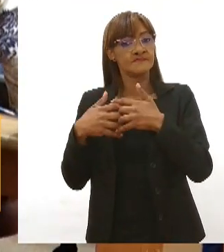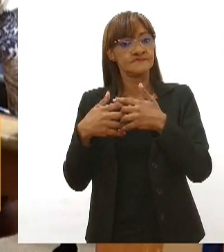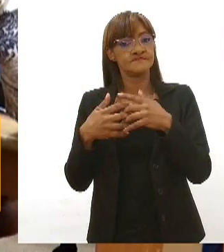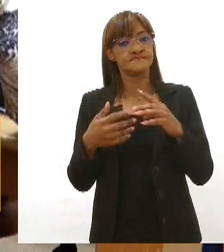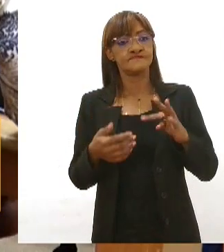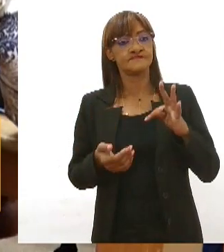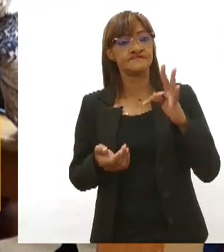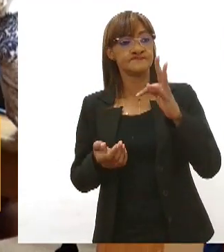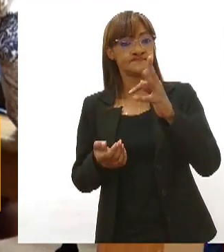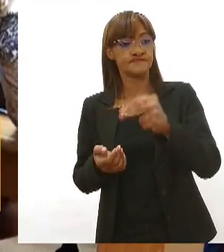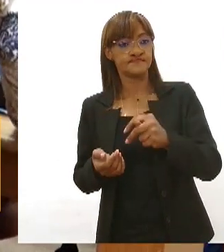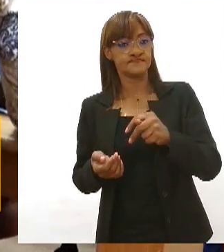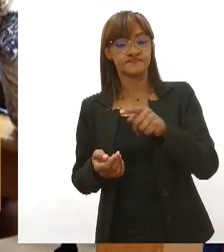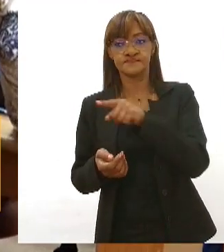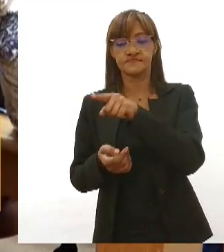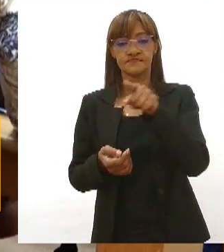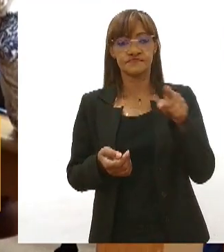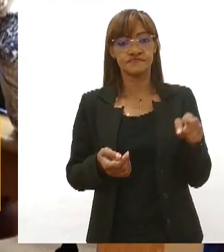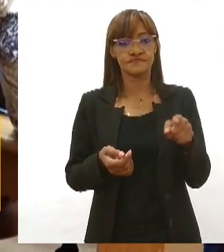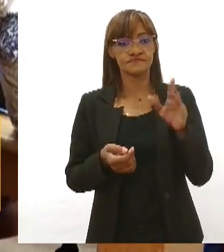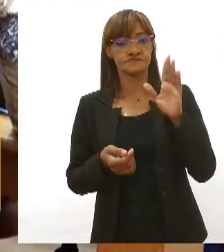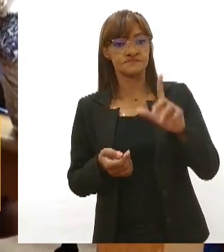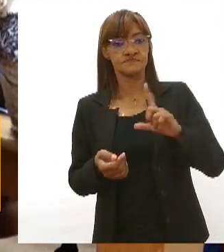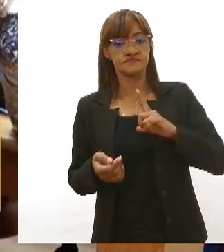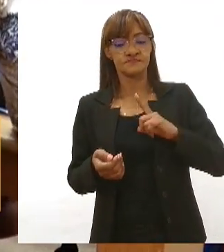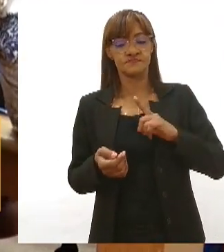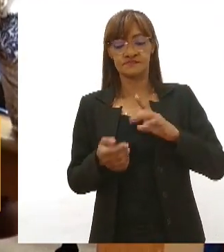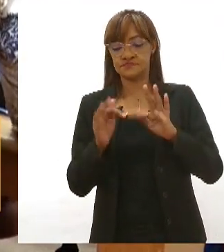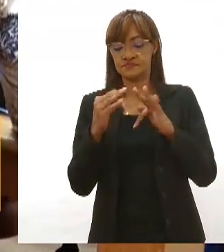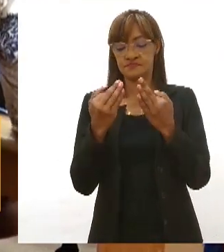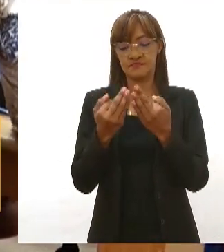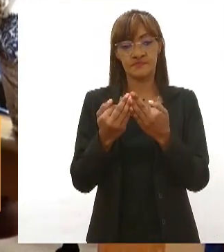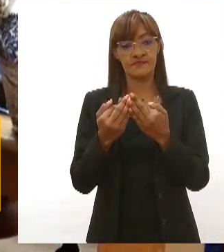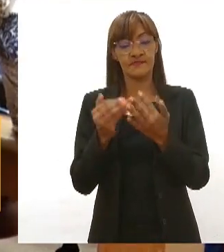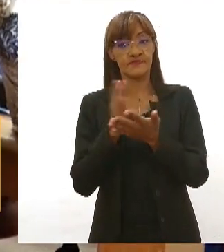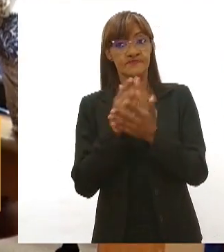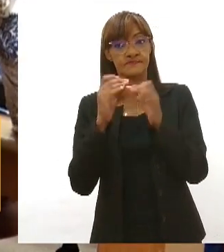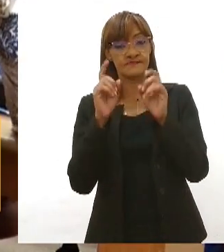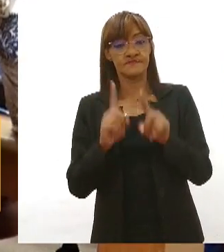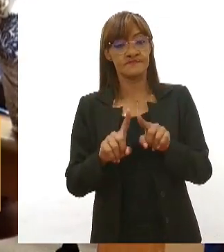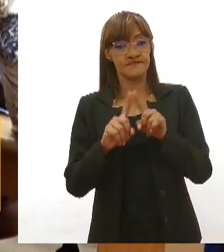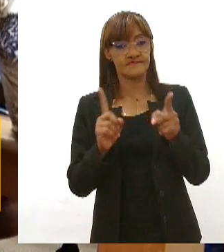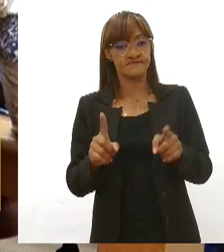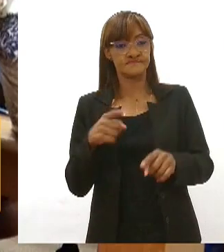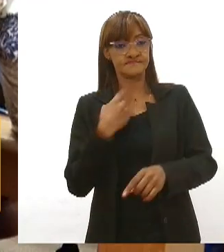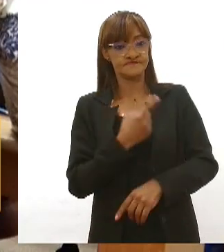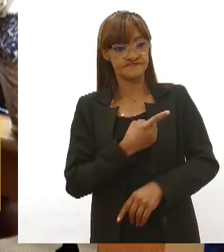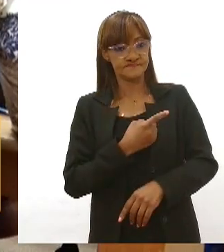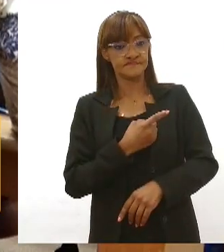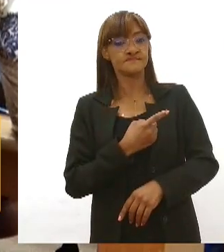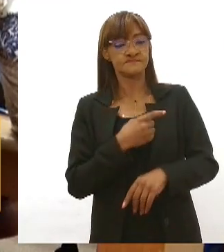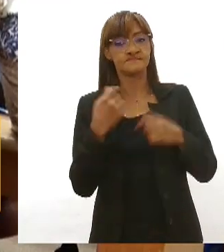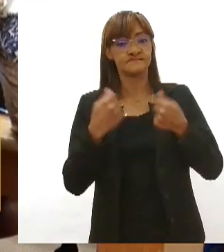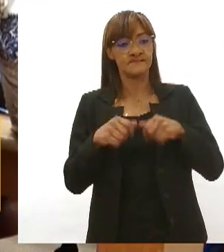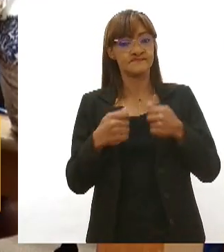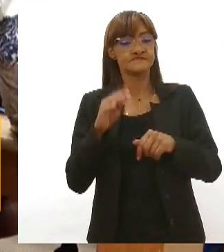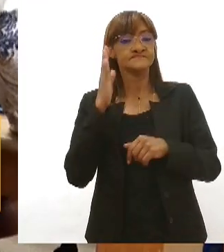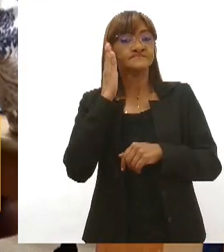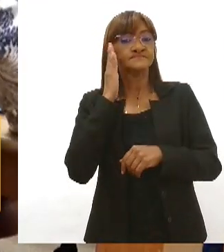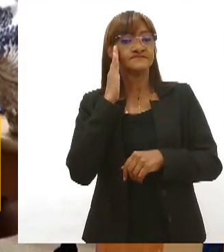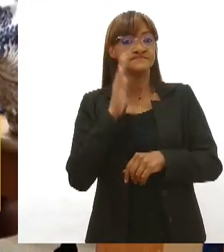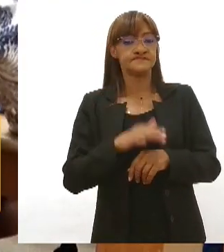que é afetada, que tem próximo a sua família alguém com deficiência, mas para que a gente entenda enquanto sociedade, enquanto poder público, o que a gente tem que fazer para